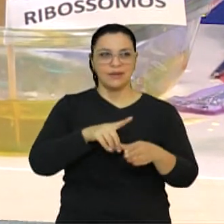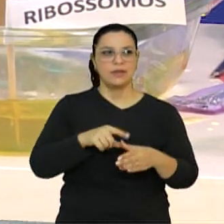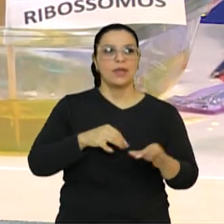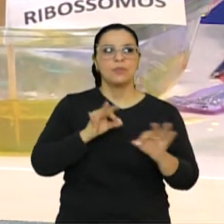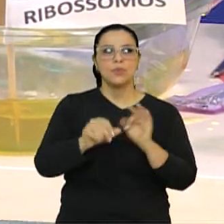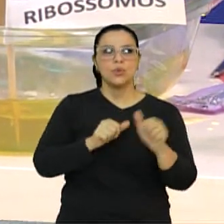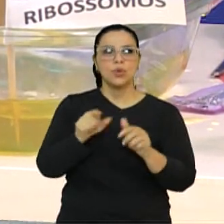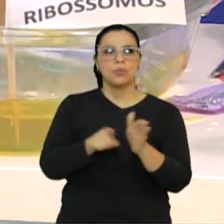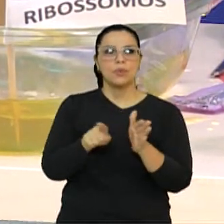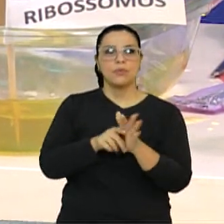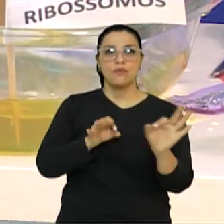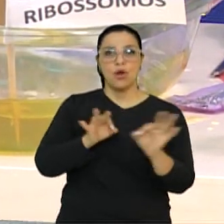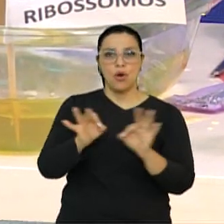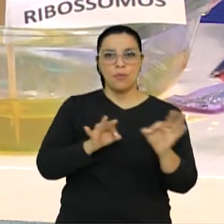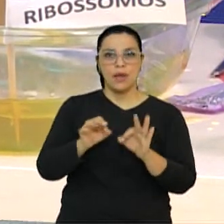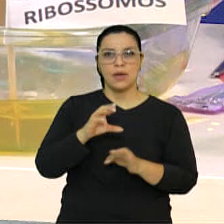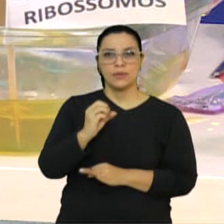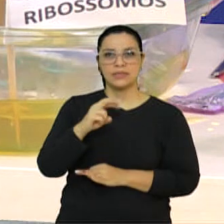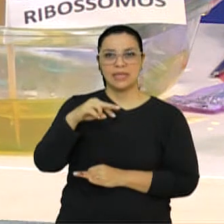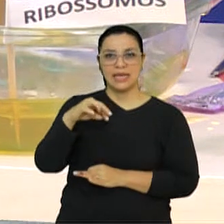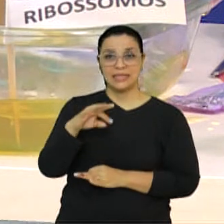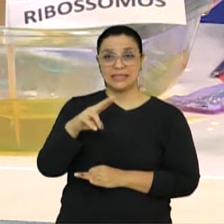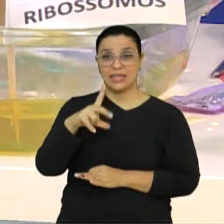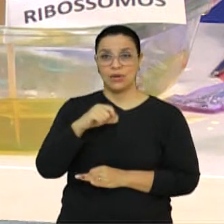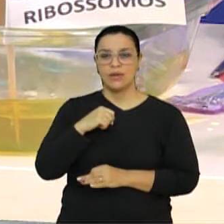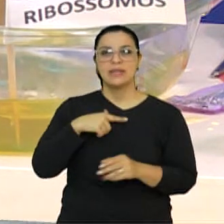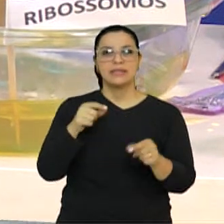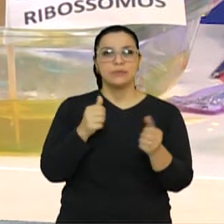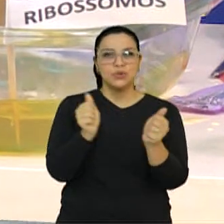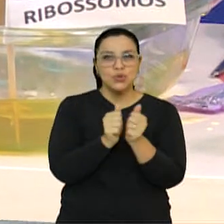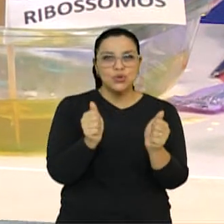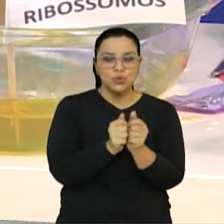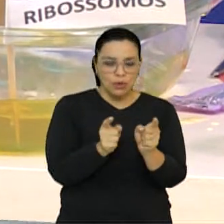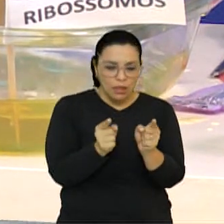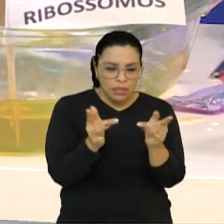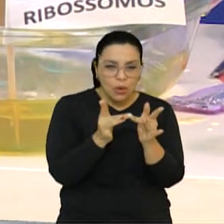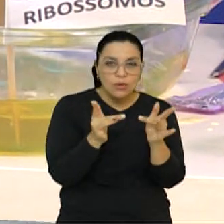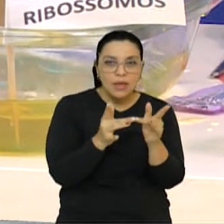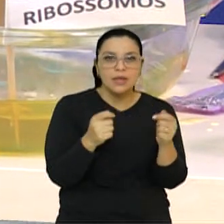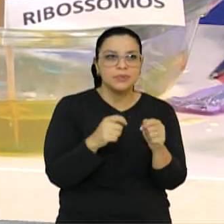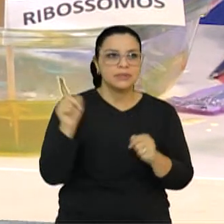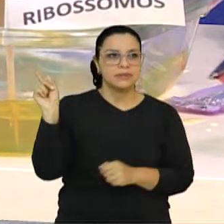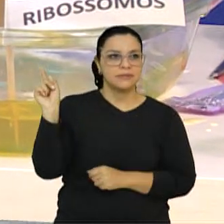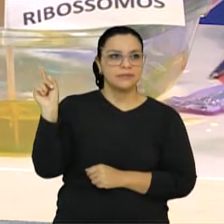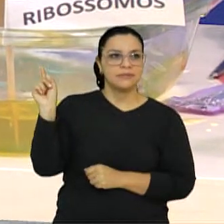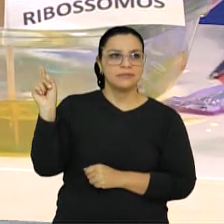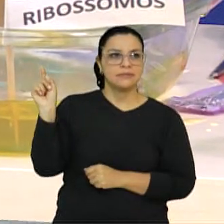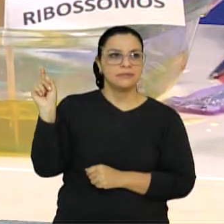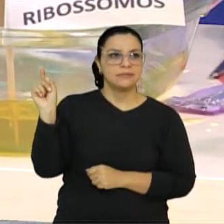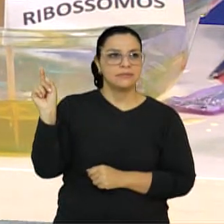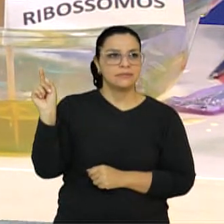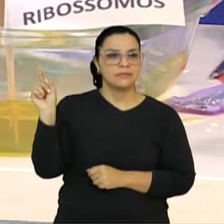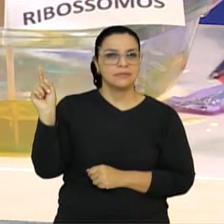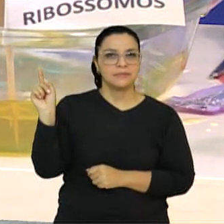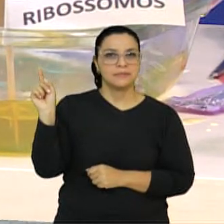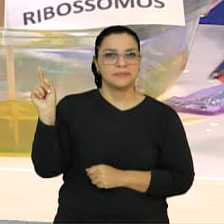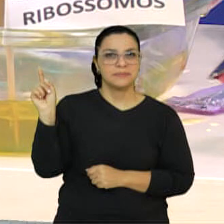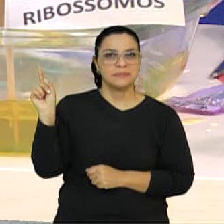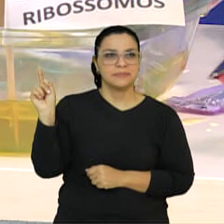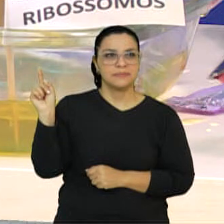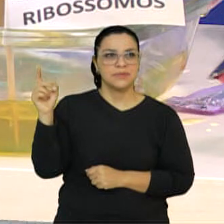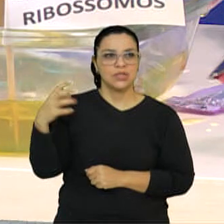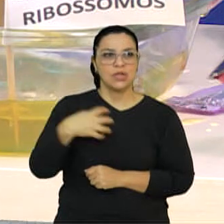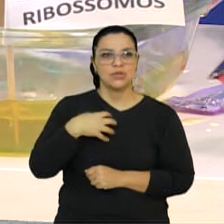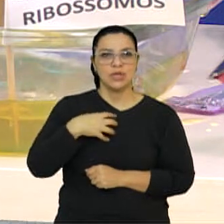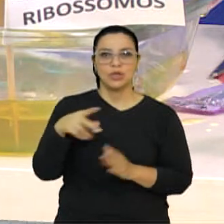local aqui que eu vou consertar? Os centrífulos, que eles sempre são um parzinho assim, tá? Eles sempre estão juntinhos assim, beleza? E aqui nosso